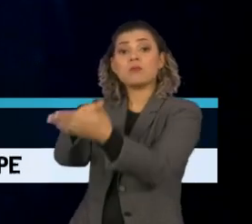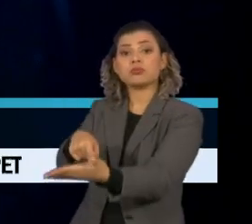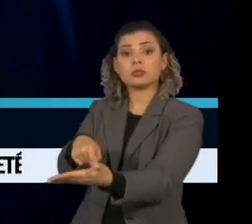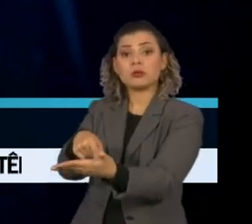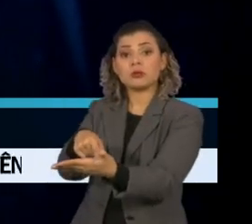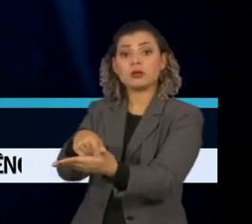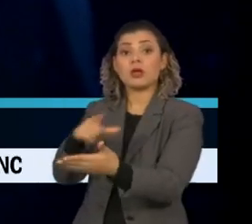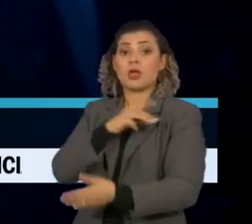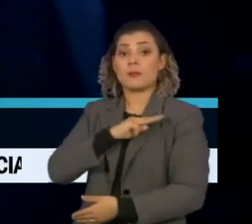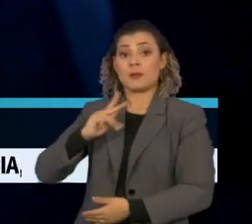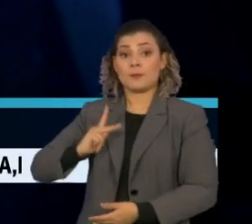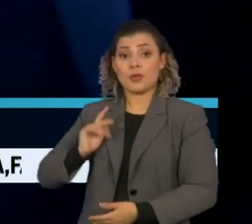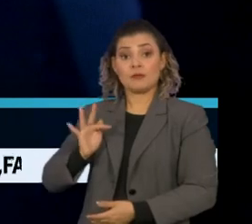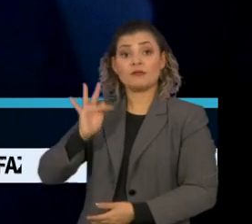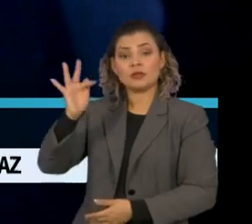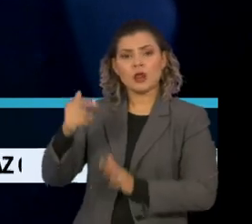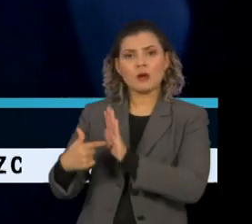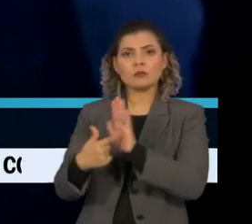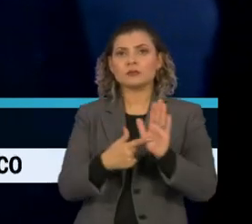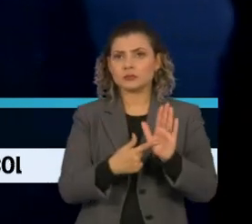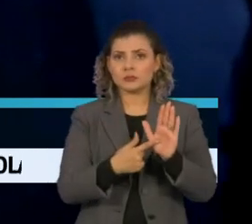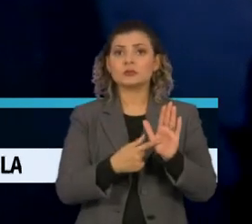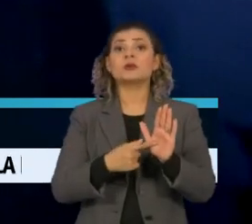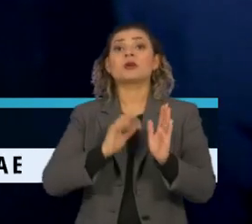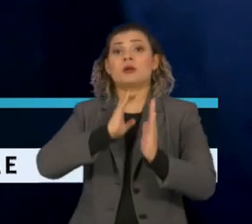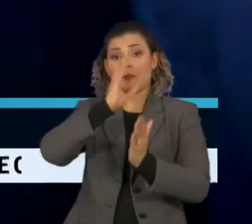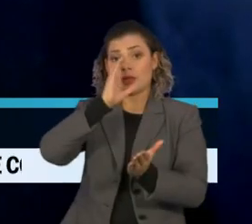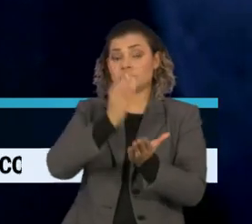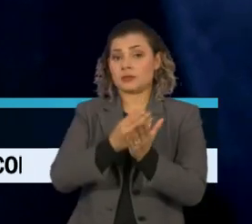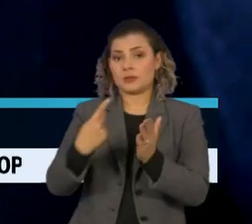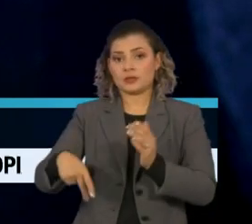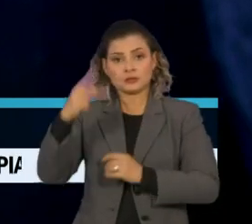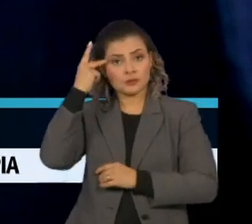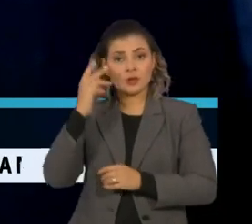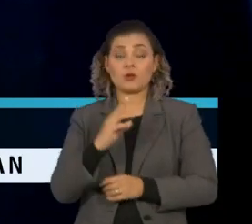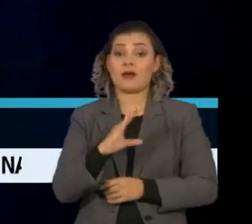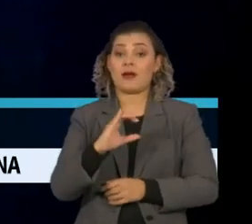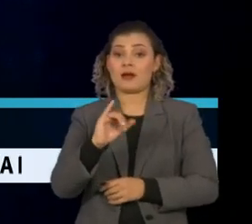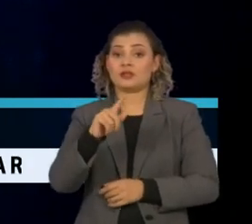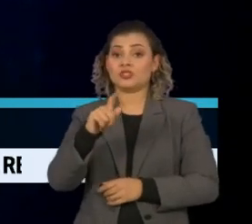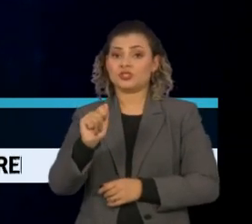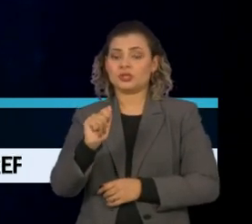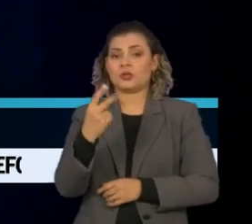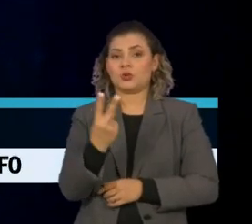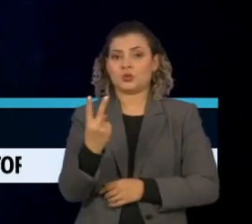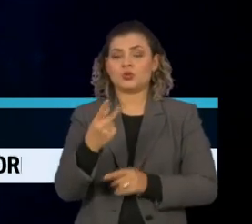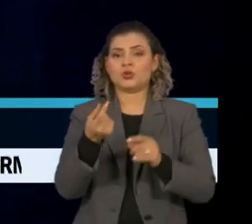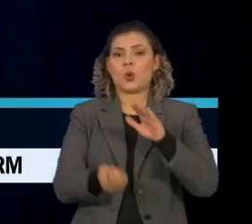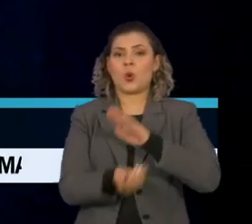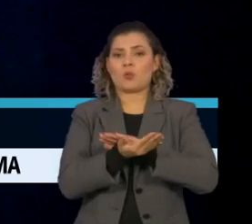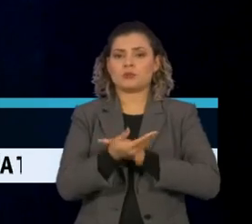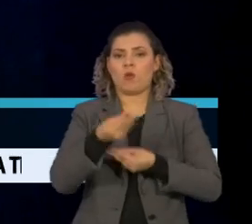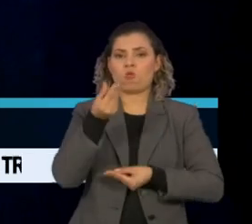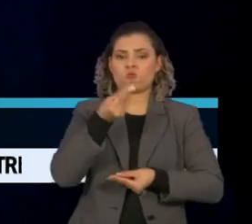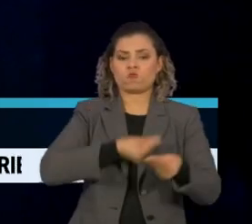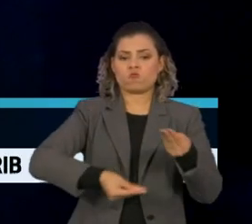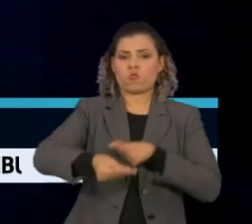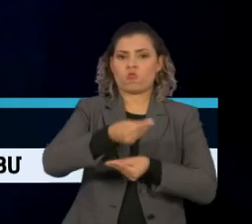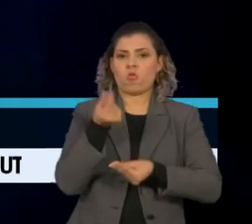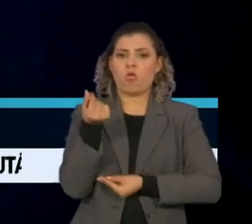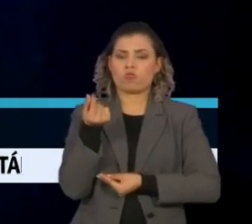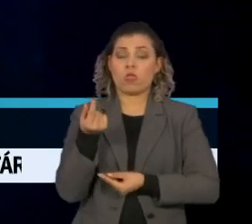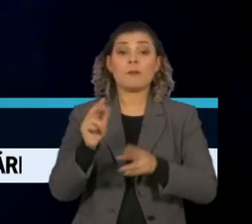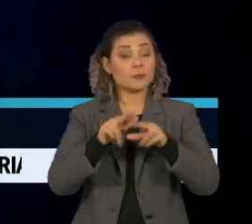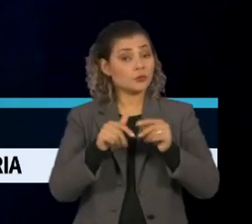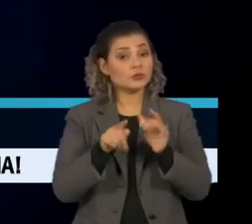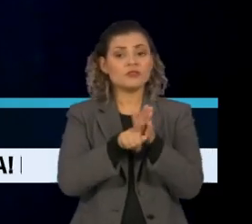justiça a denúncia do ministério público alckmin do psdb paulista vai responder por caixa dois corrupção e lavagem de dinheiro acusação é